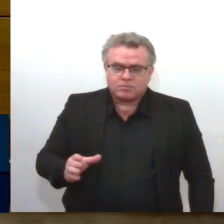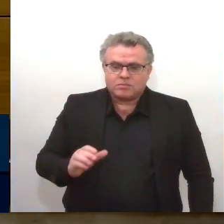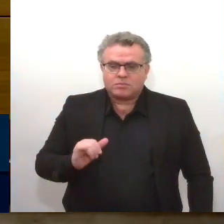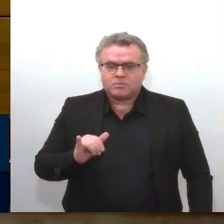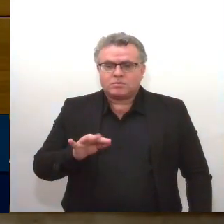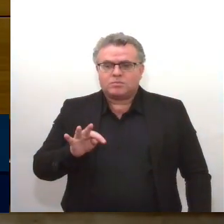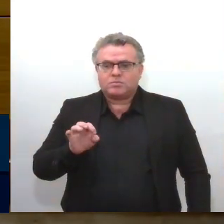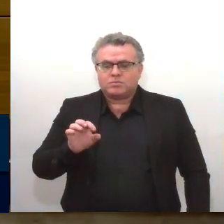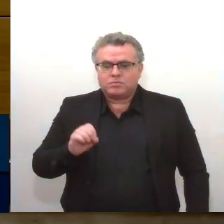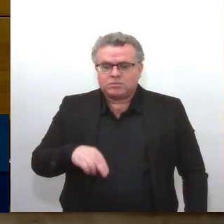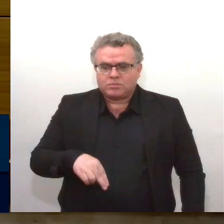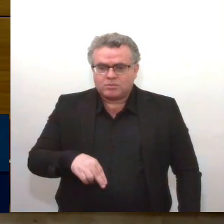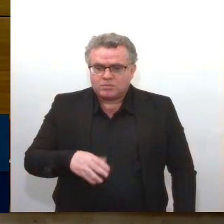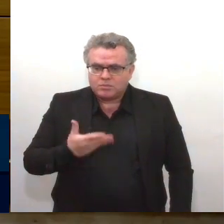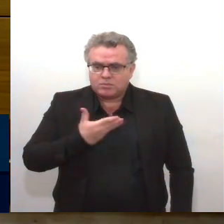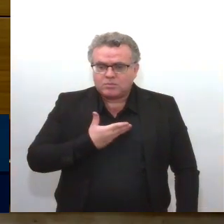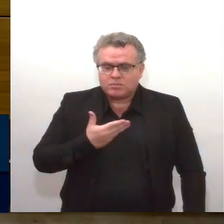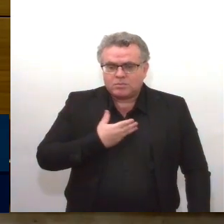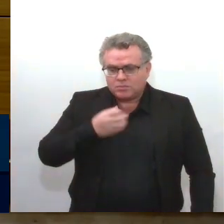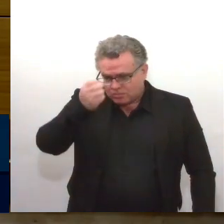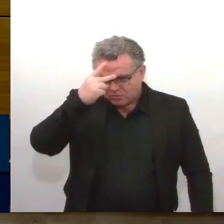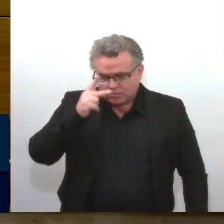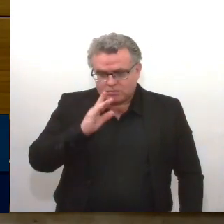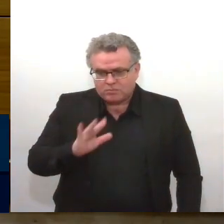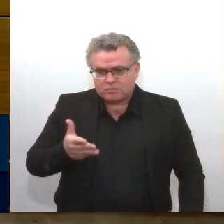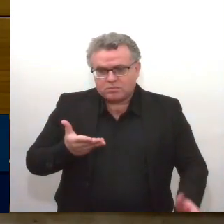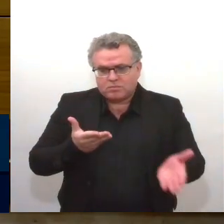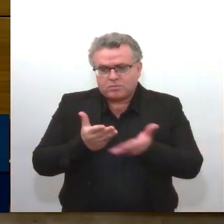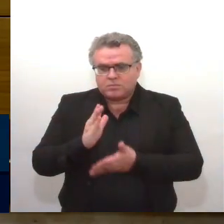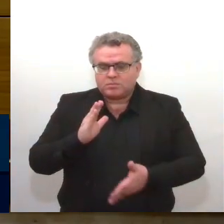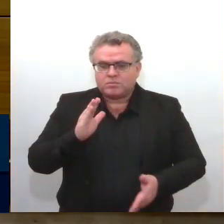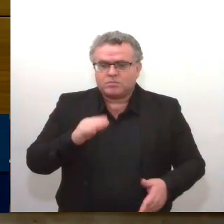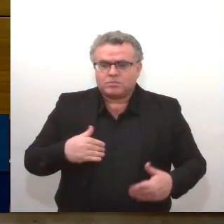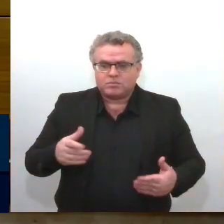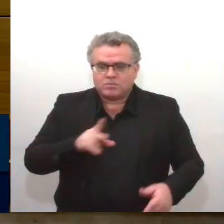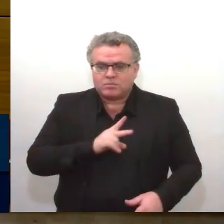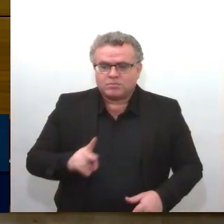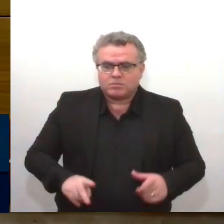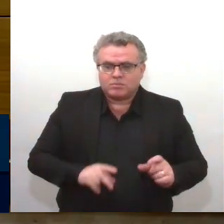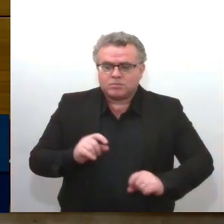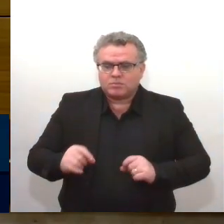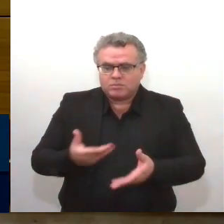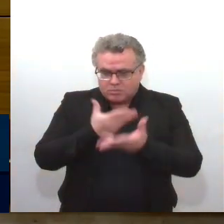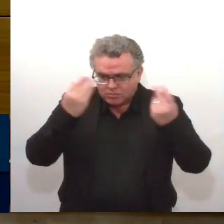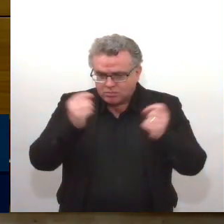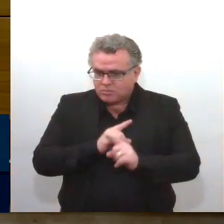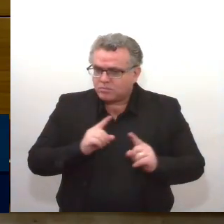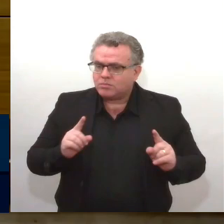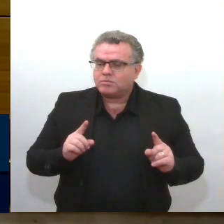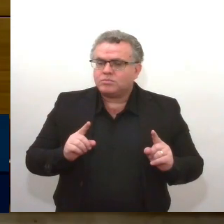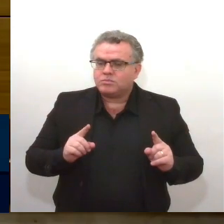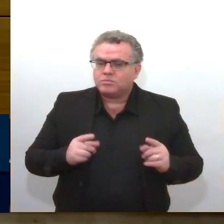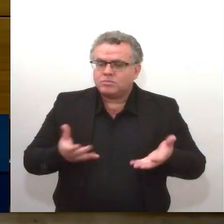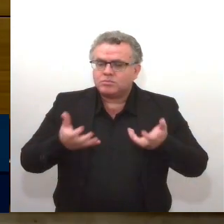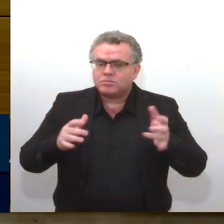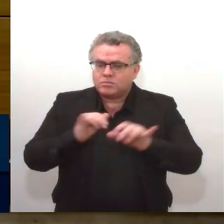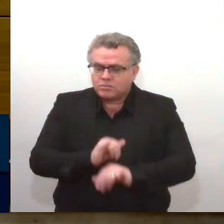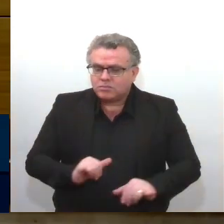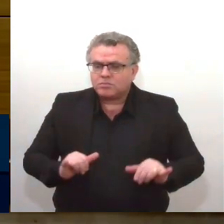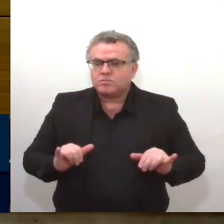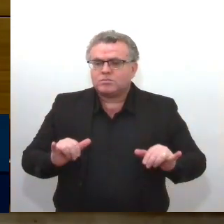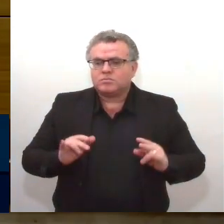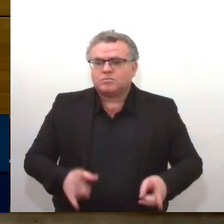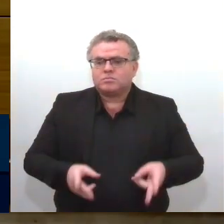prefeitos também que foram eleitos e também vereadores e não poderia deixar também de externar minha satisfação né Por Aracaju